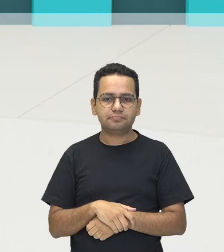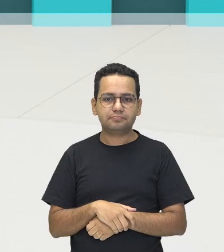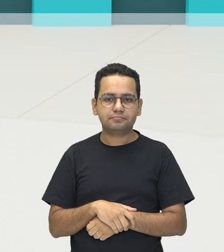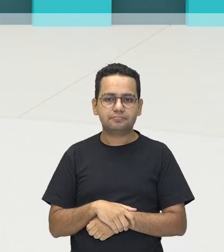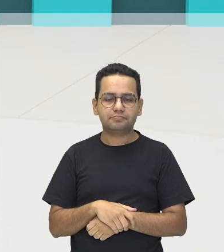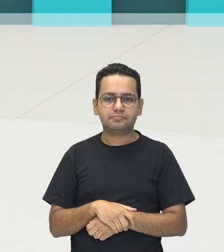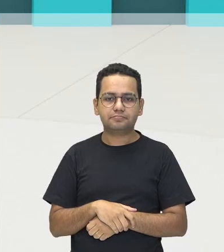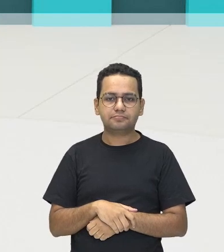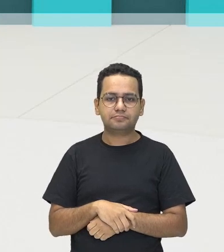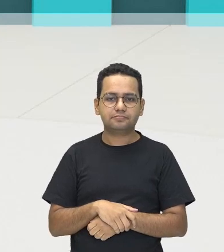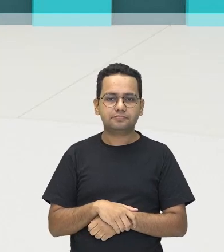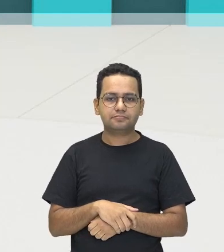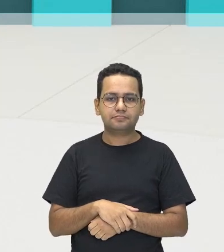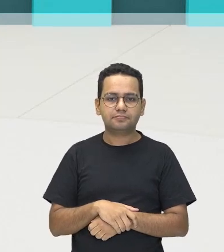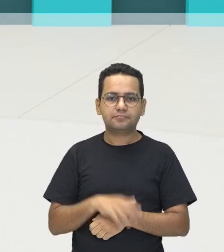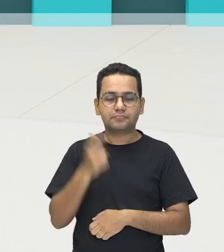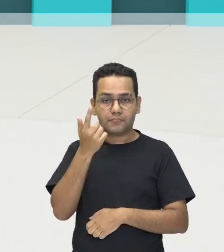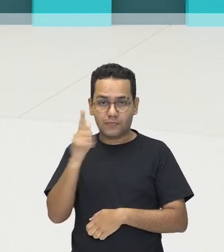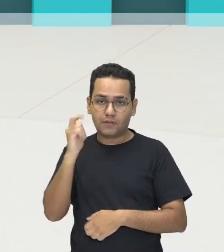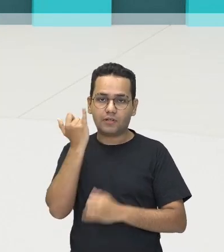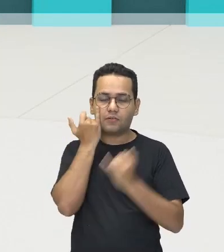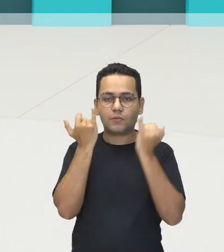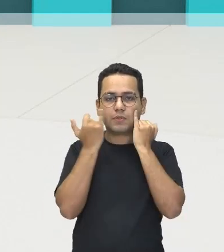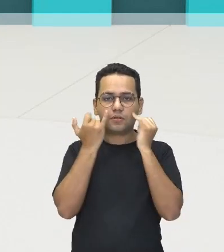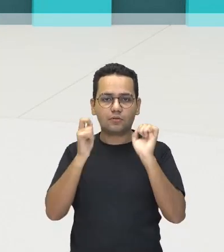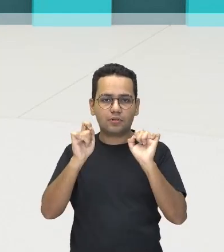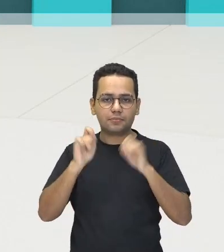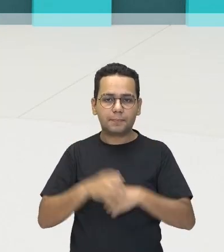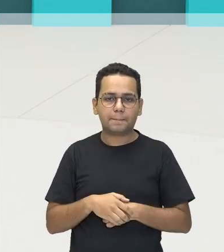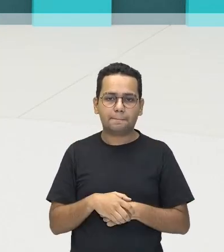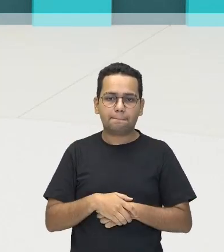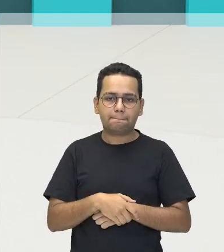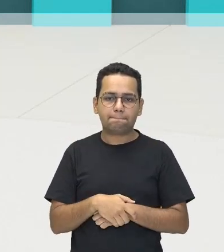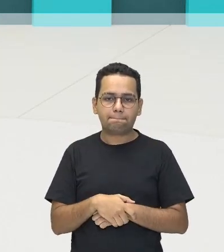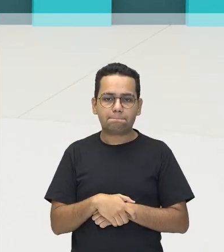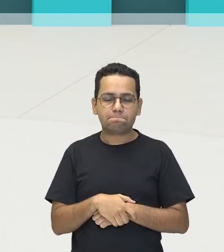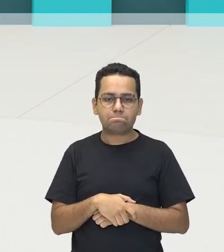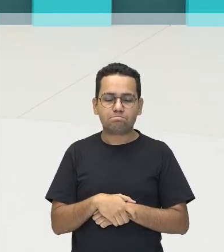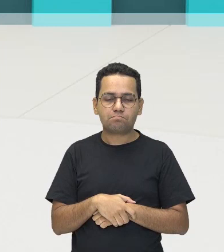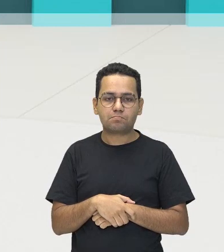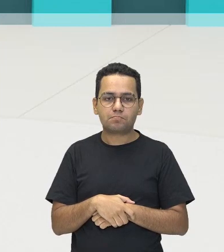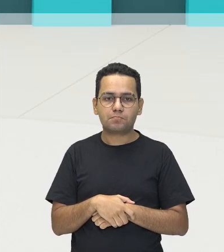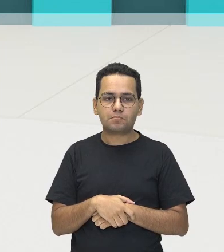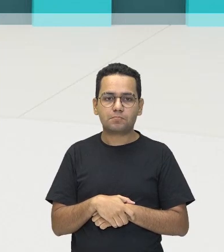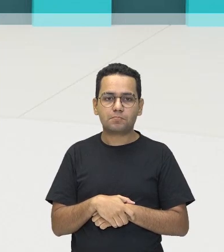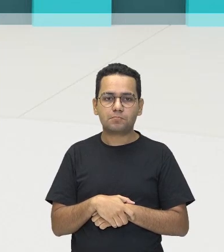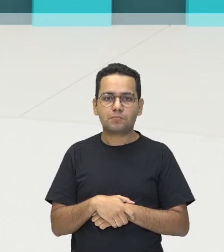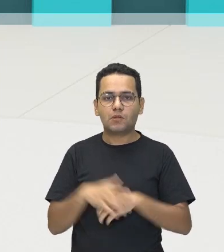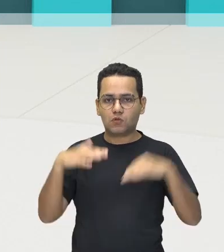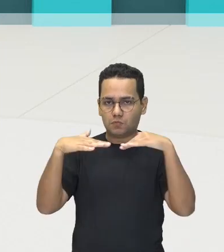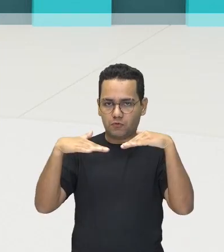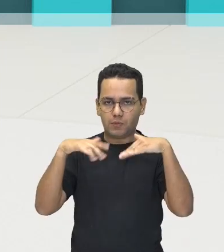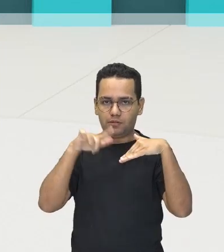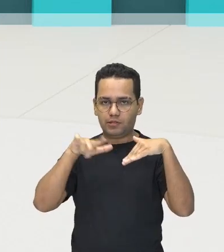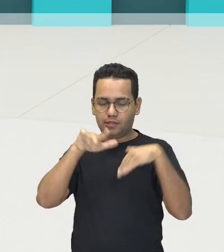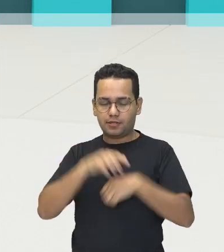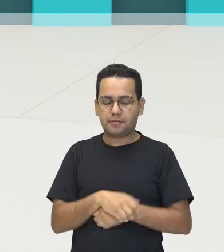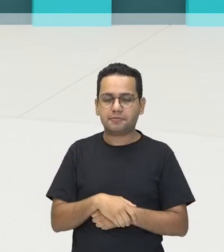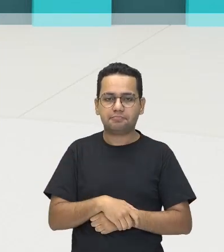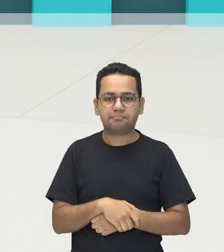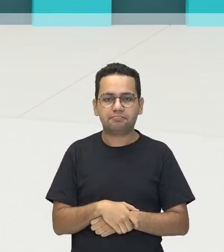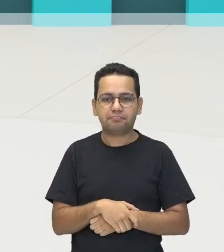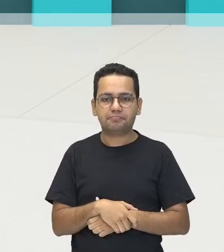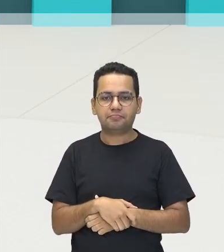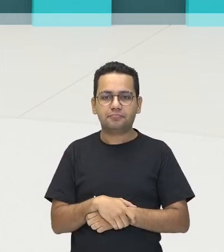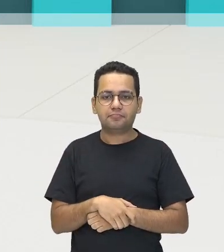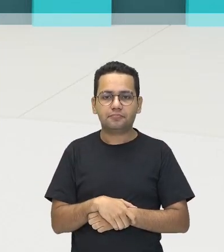acompanhe a próxima informação aí comigo, que agora nós vamos ver a respeito das escolas literárias, ok? Então, já que nós estamos